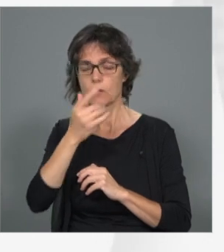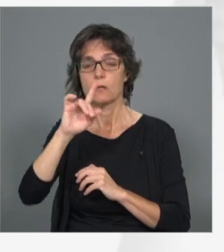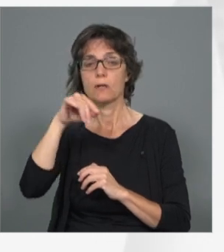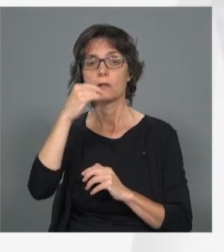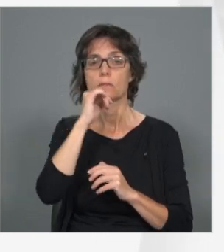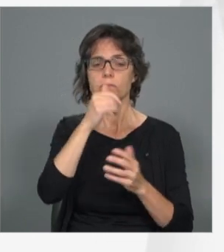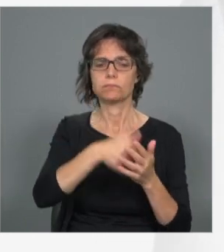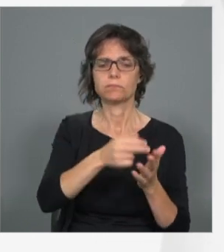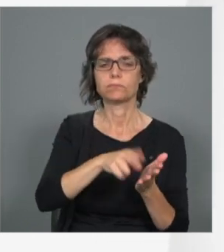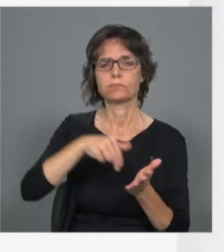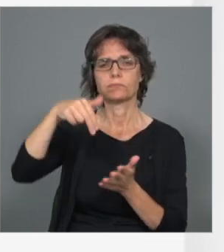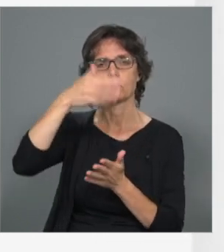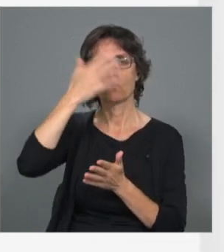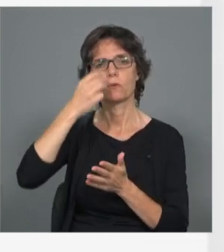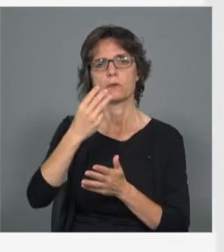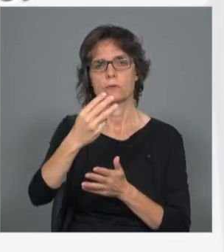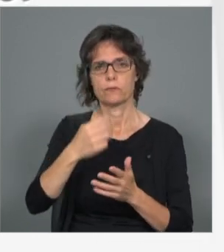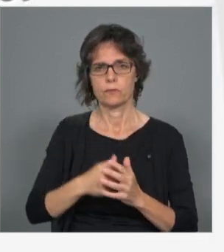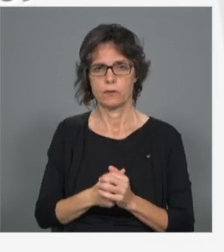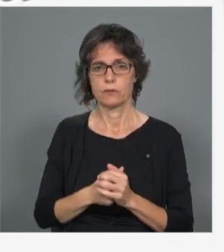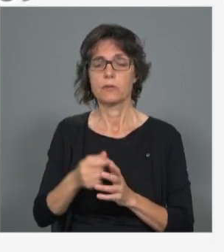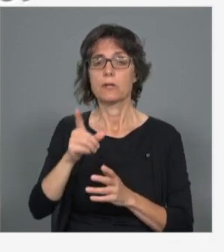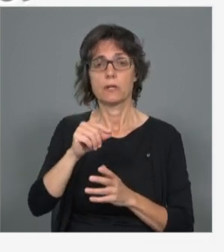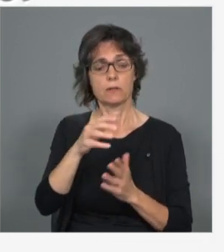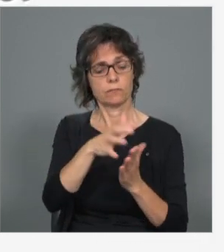dos mortos ao terceiro dia, e que havia de